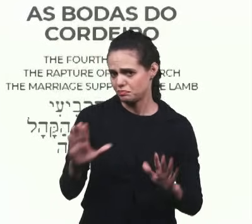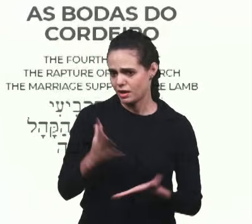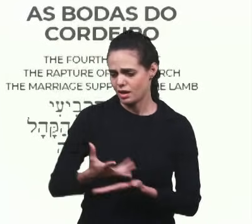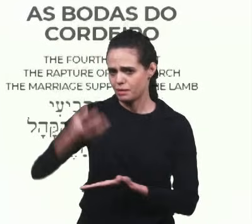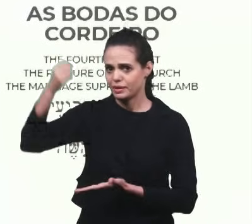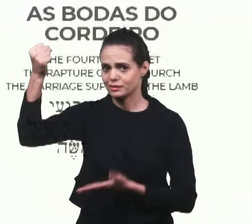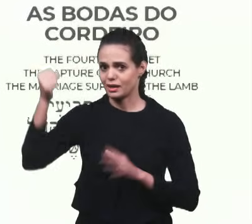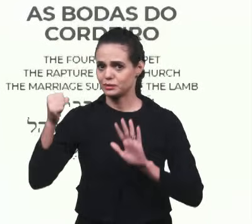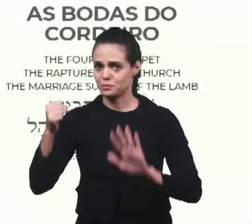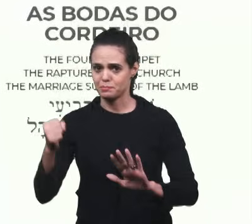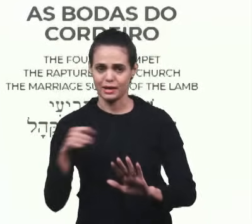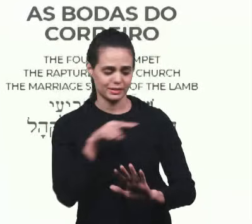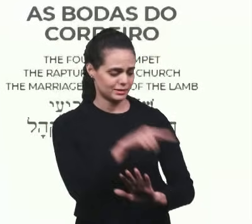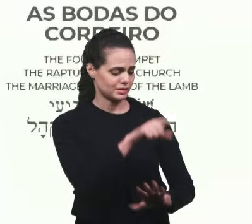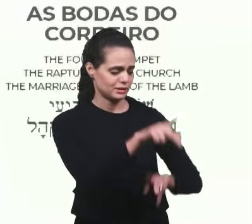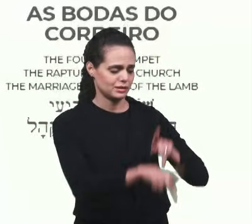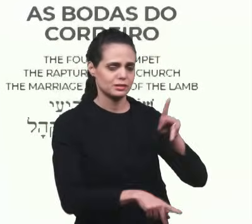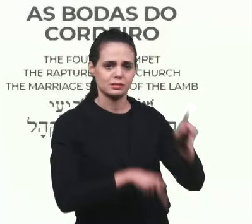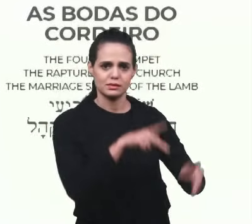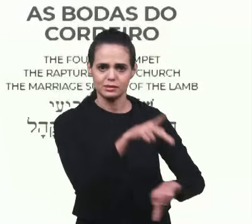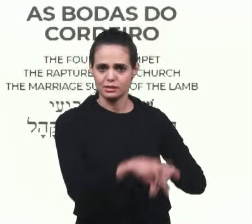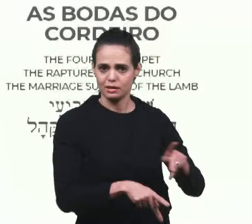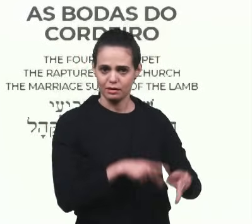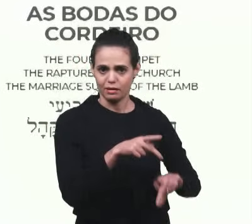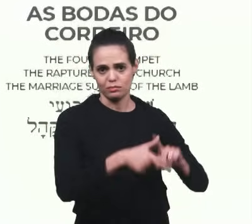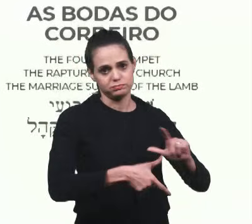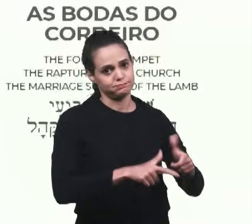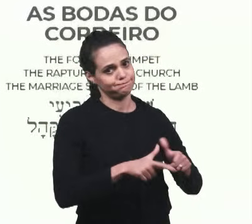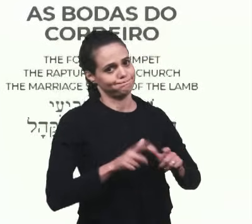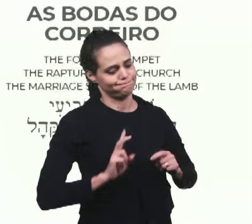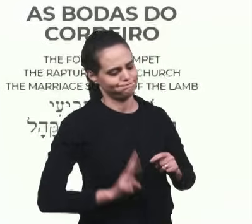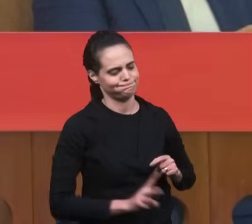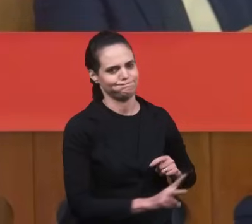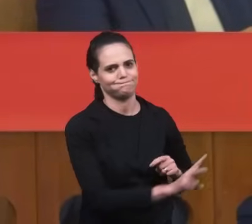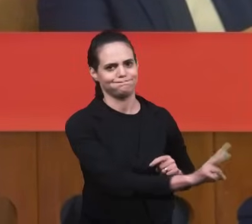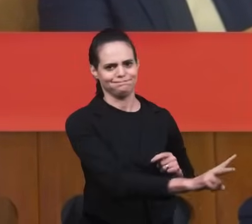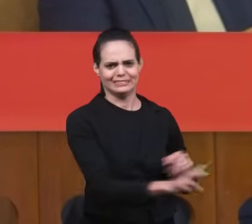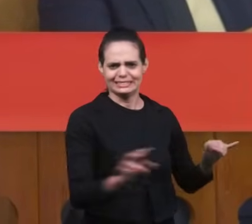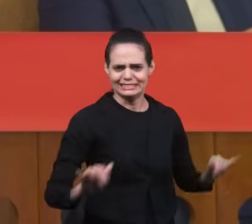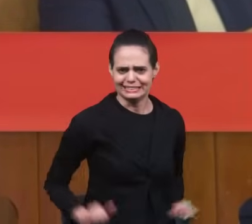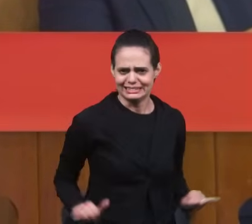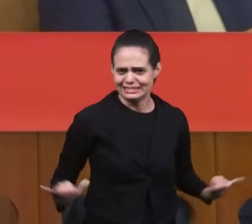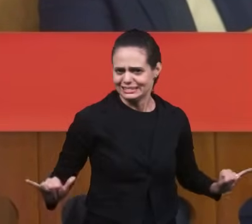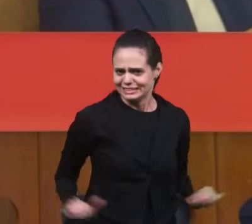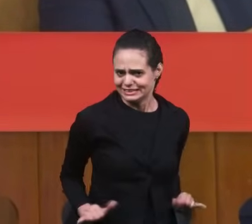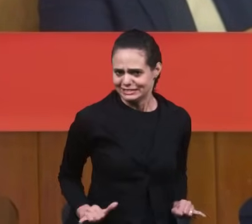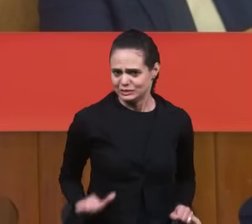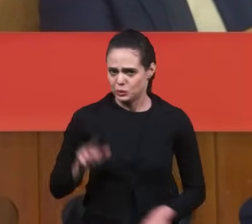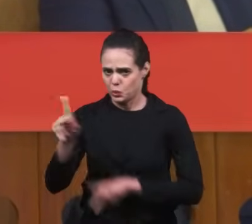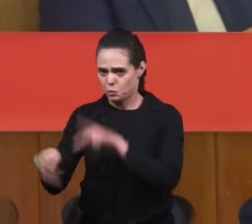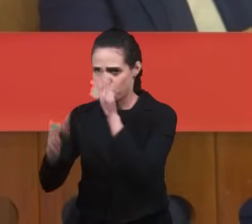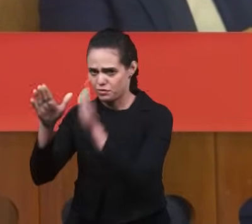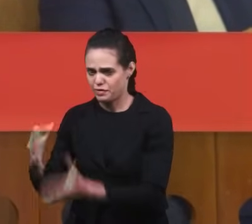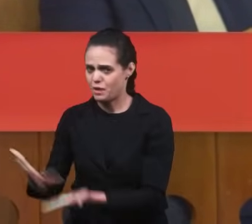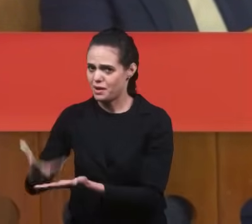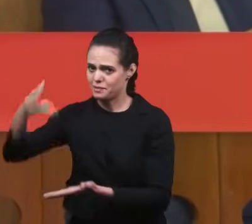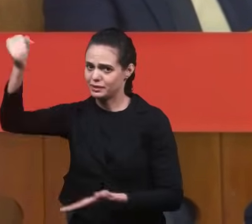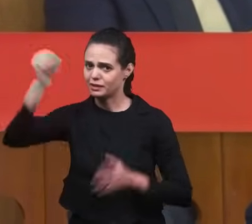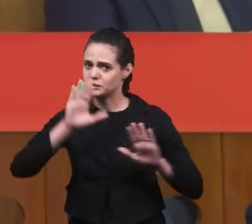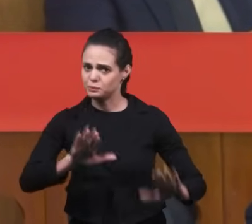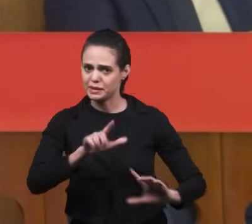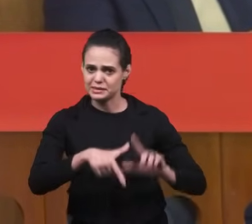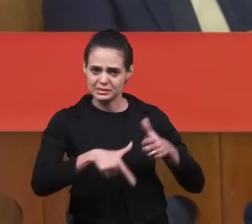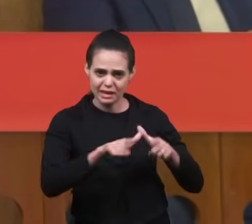de tribulação, porque eles negaram a Jesus. O sumo sacerdote, na morte de Jesus, diz assim: caia sobre